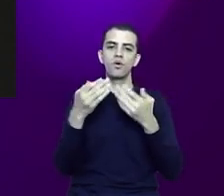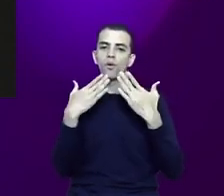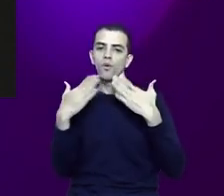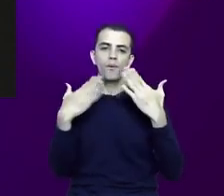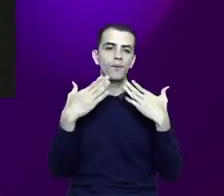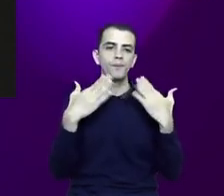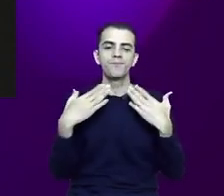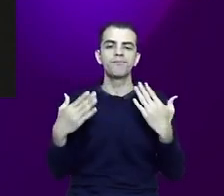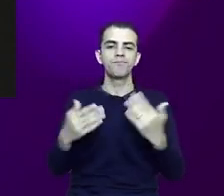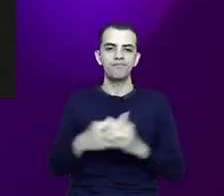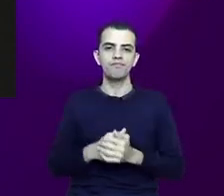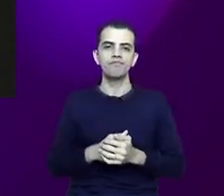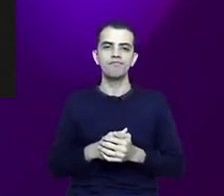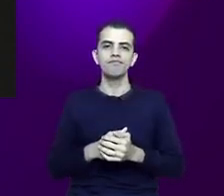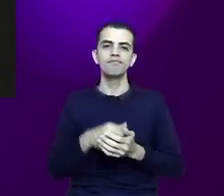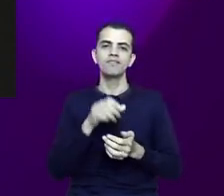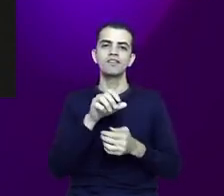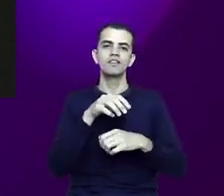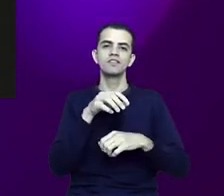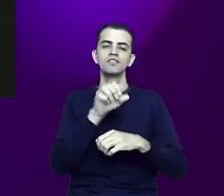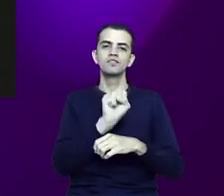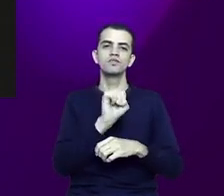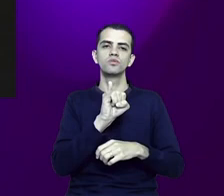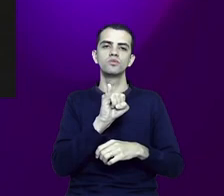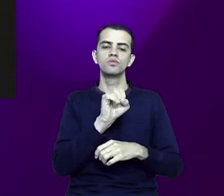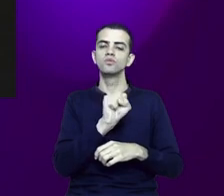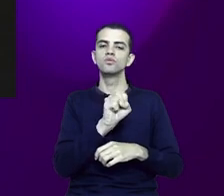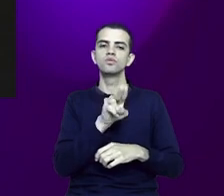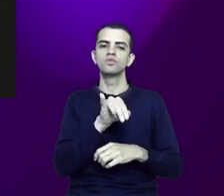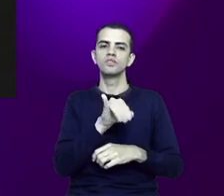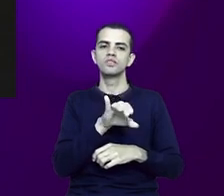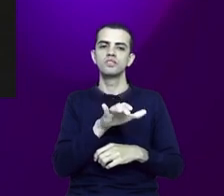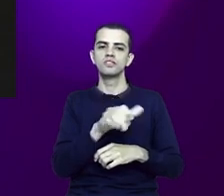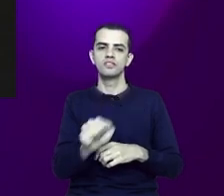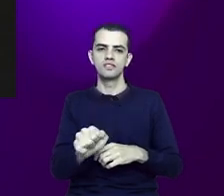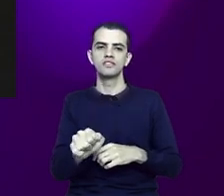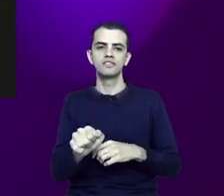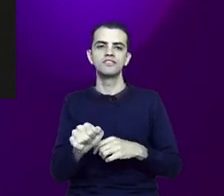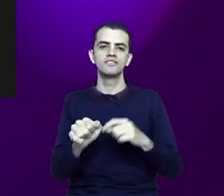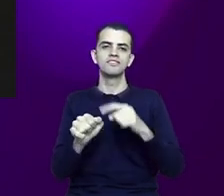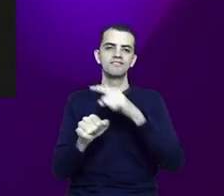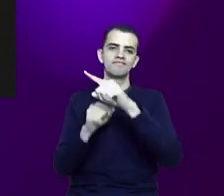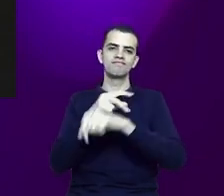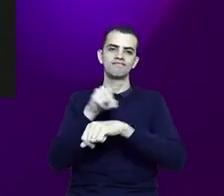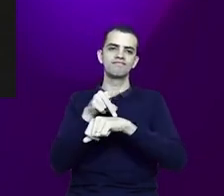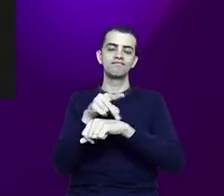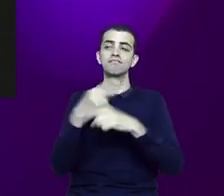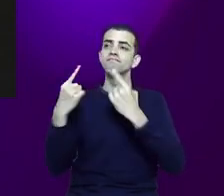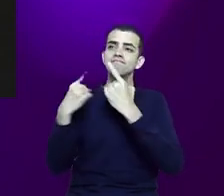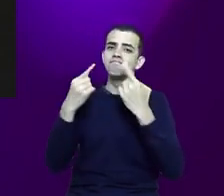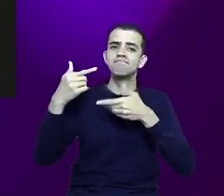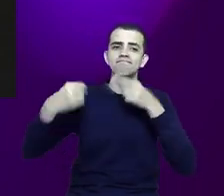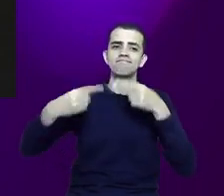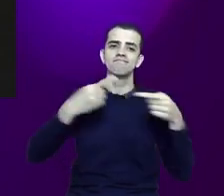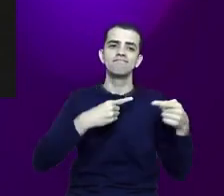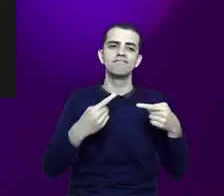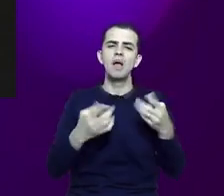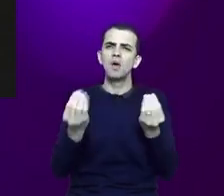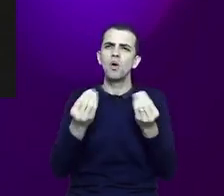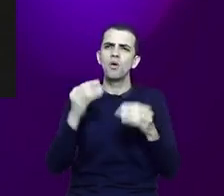casos, a gente tem feito de discussão utilizando a realidade aumentada. E como que a gente pode fazer isso em nível